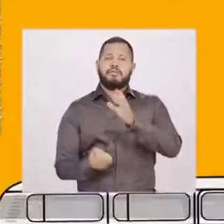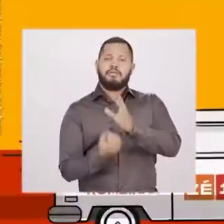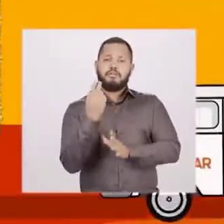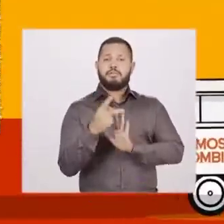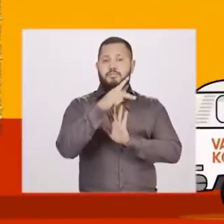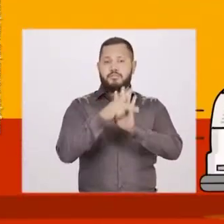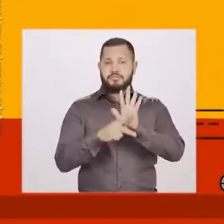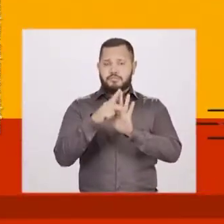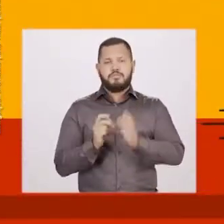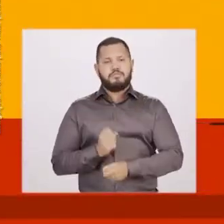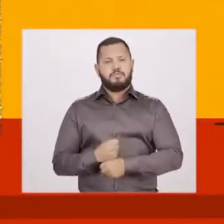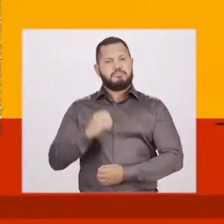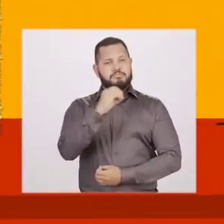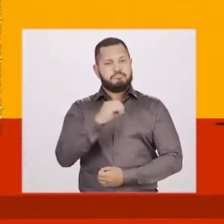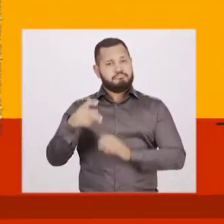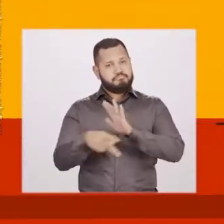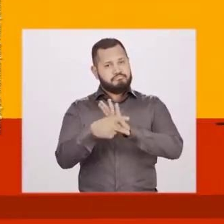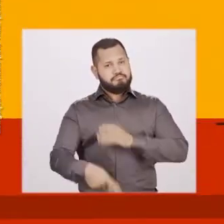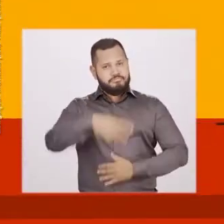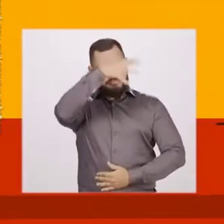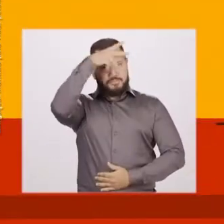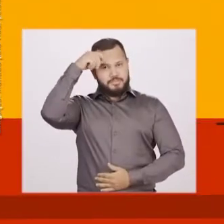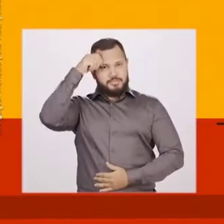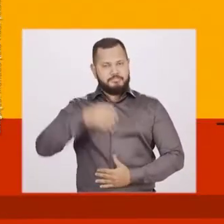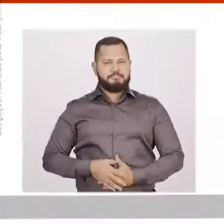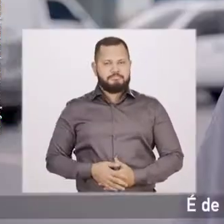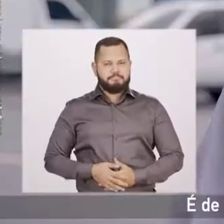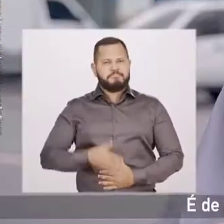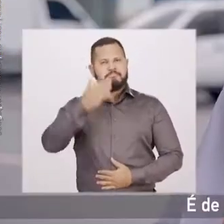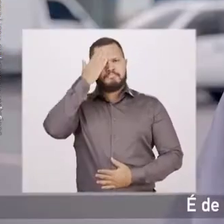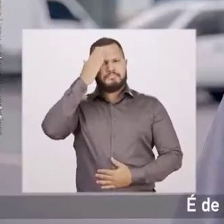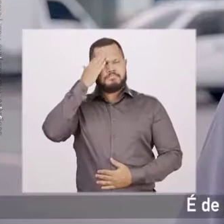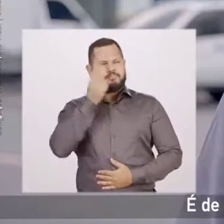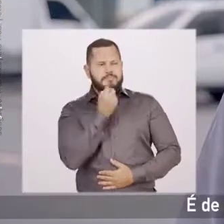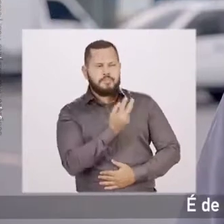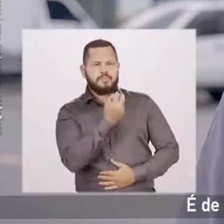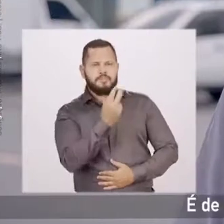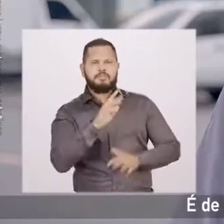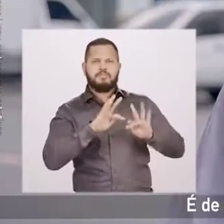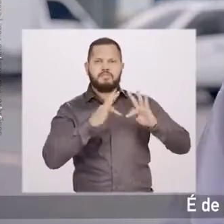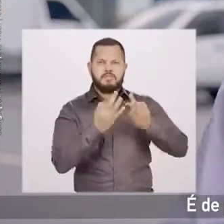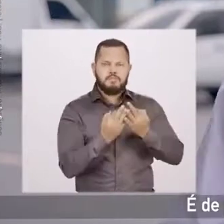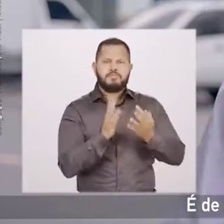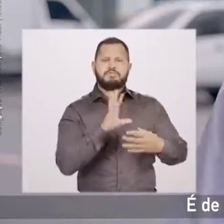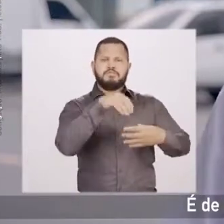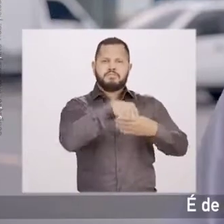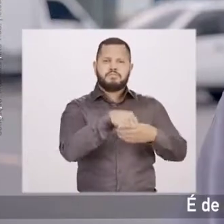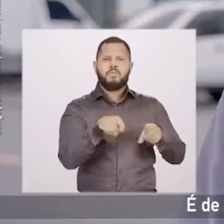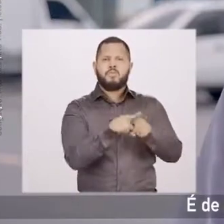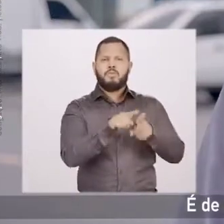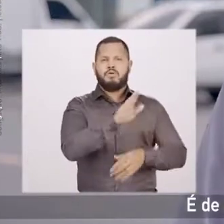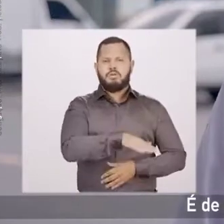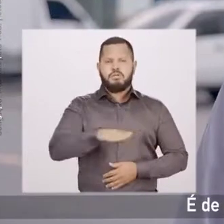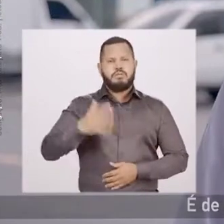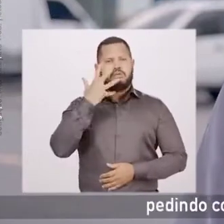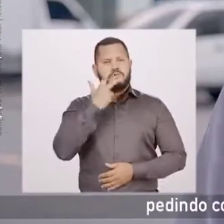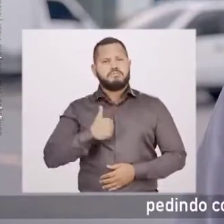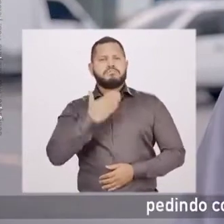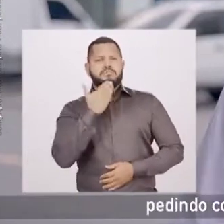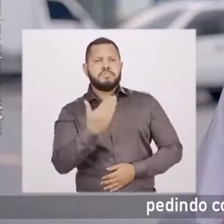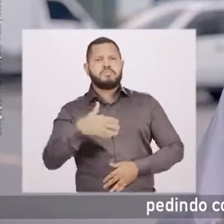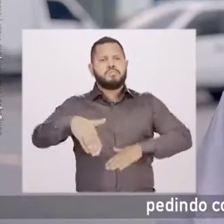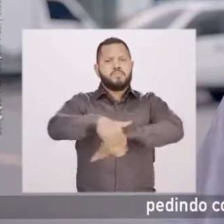Zé Ricardo a criar o Fome Zero Manaus. É de partir o coração ver mães com suas crianças